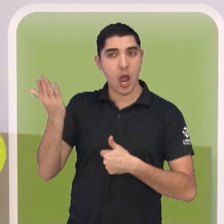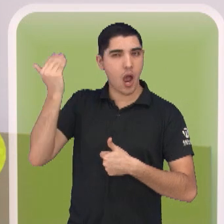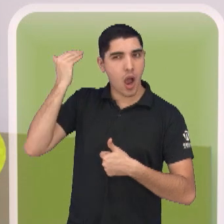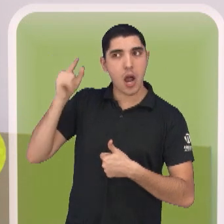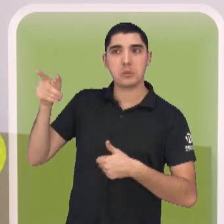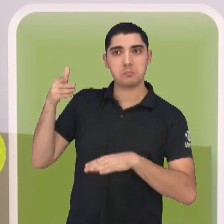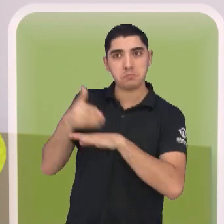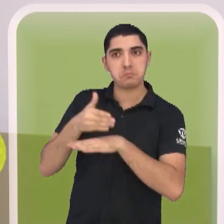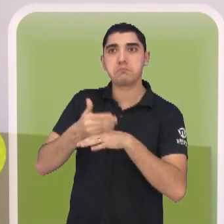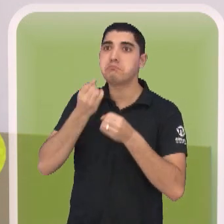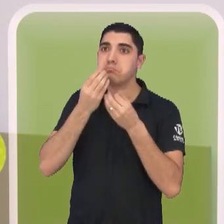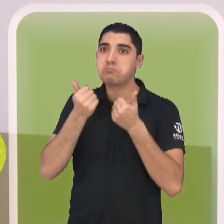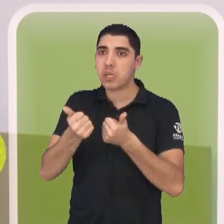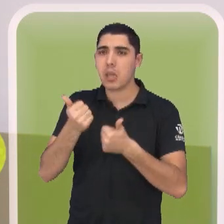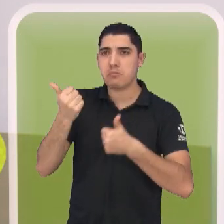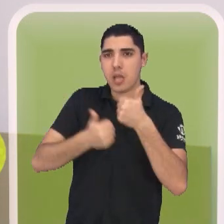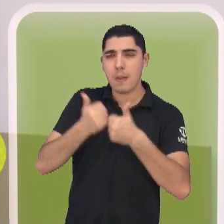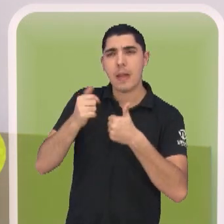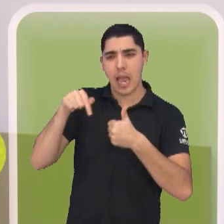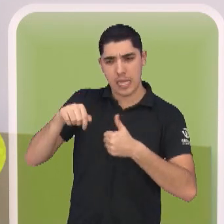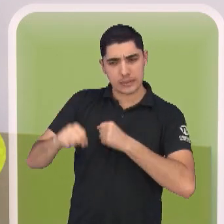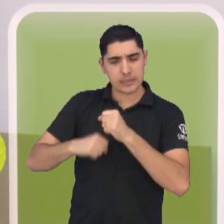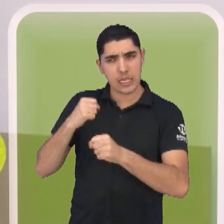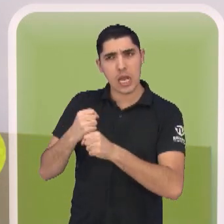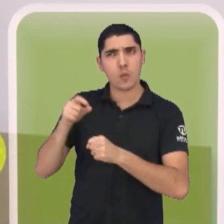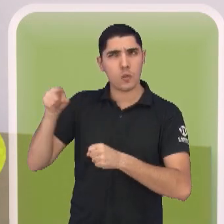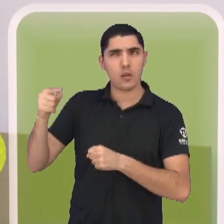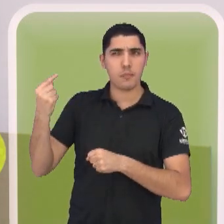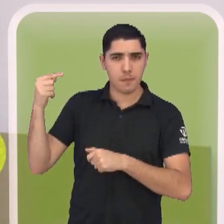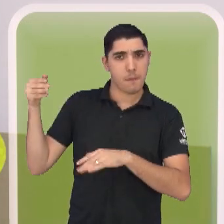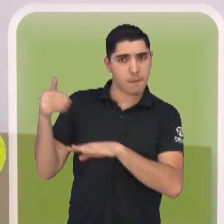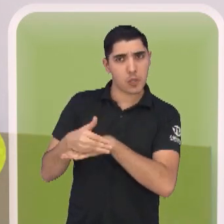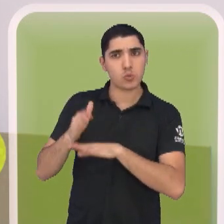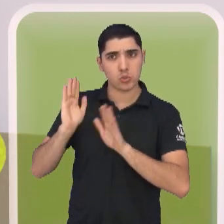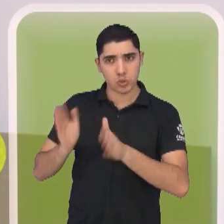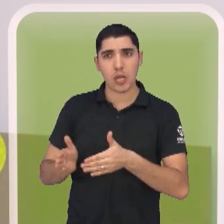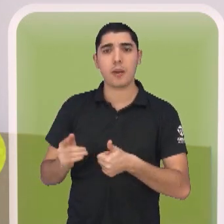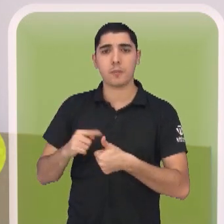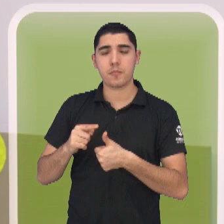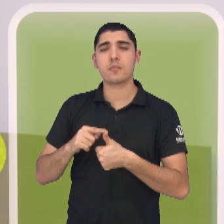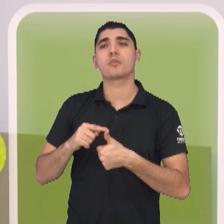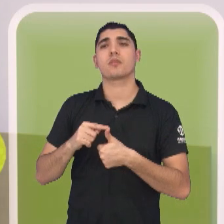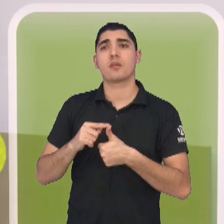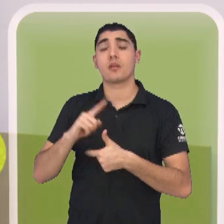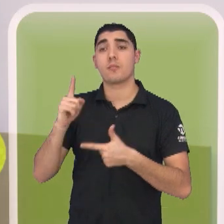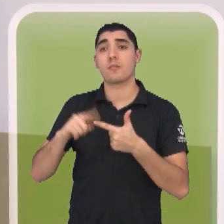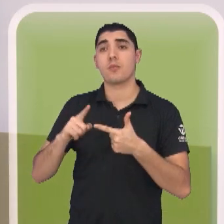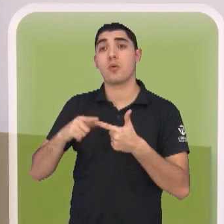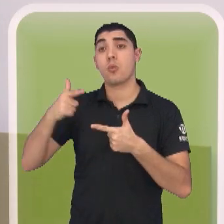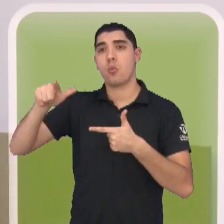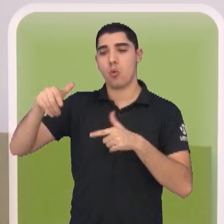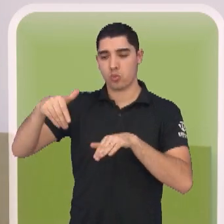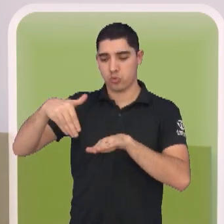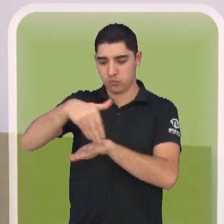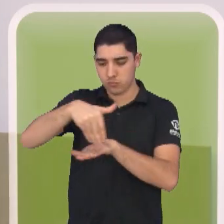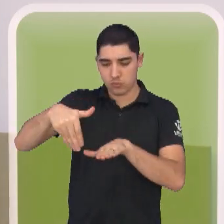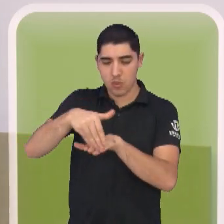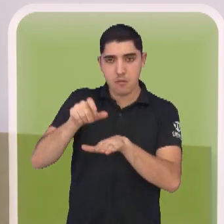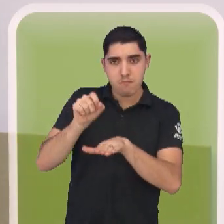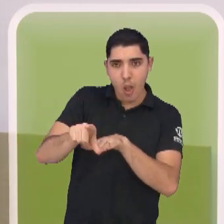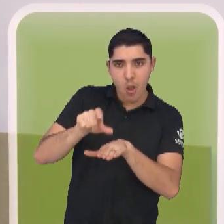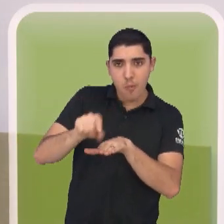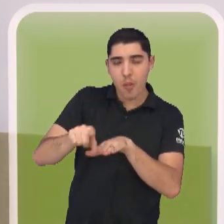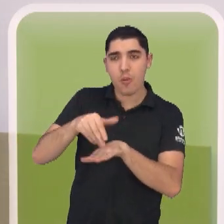aqui foi iniciando Passou por Aqui tem um jogador também o atacante que subiu com